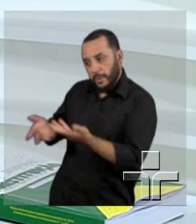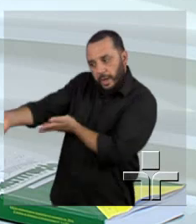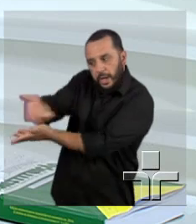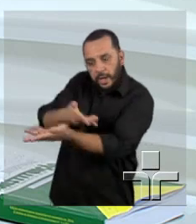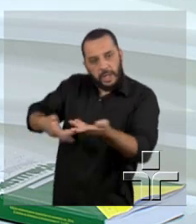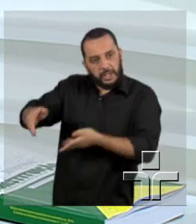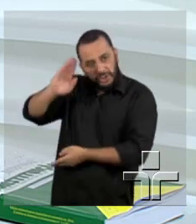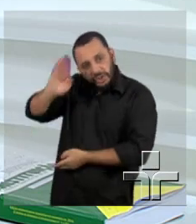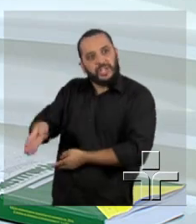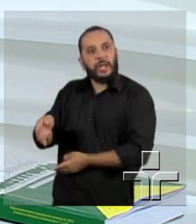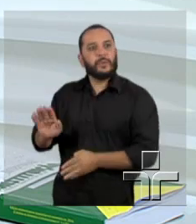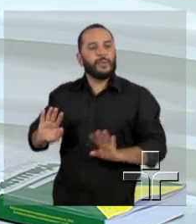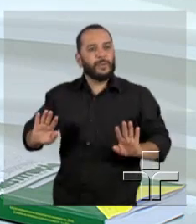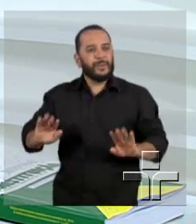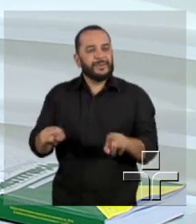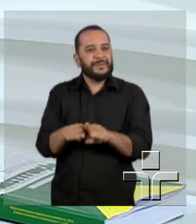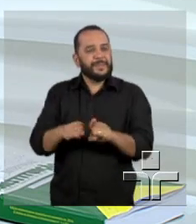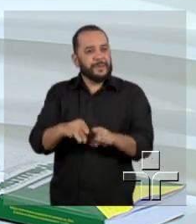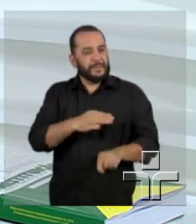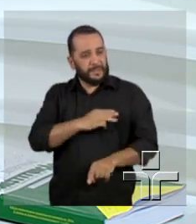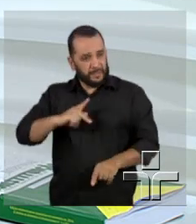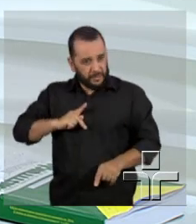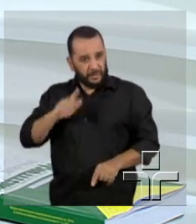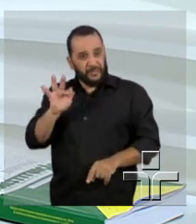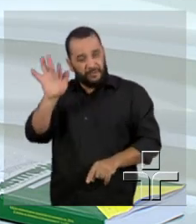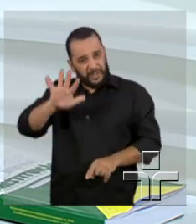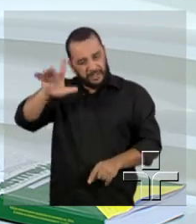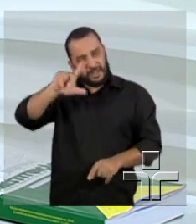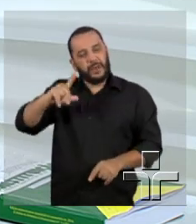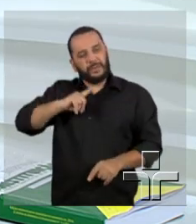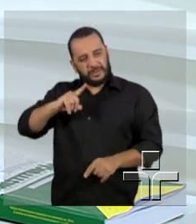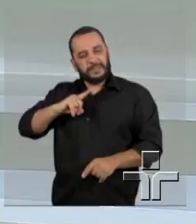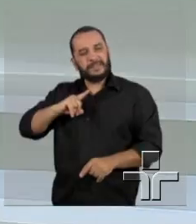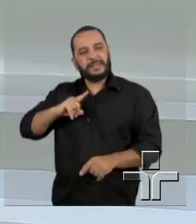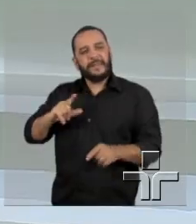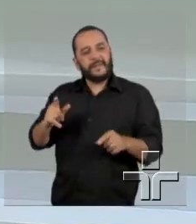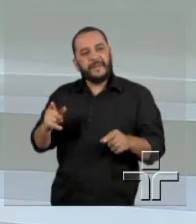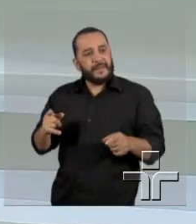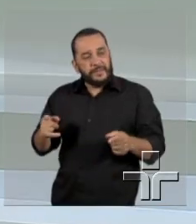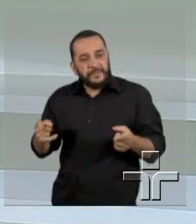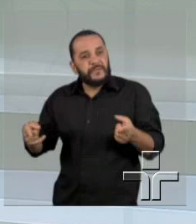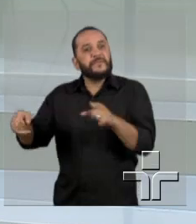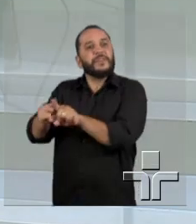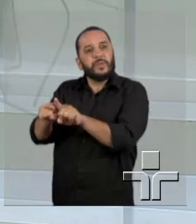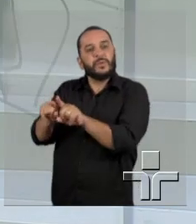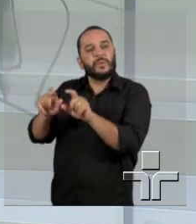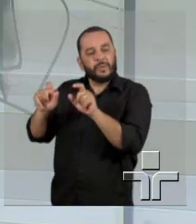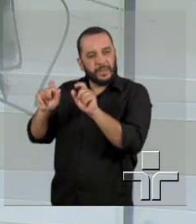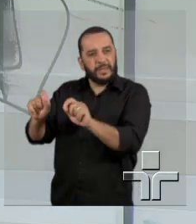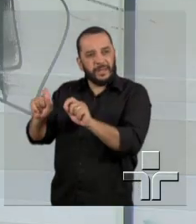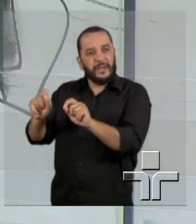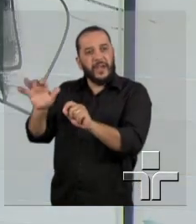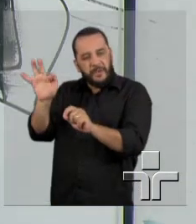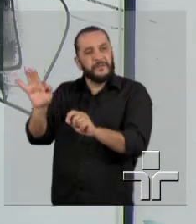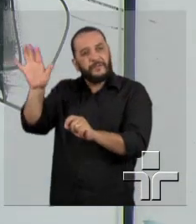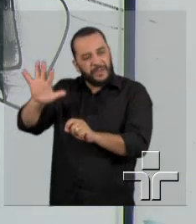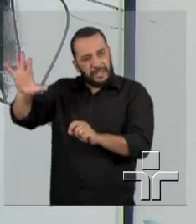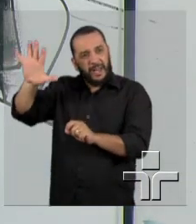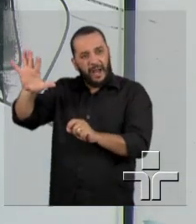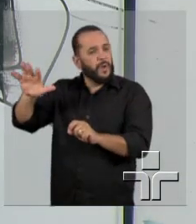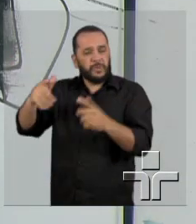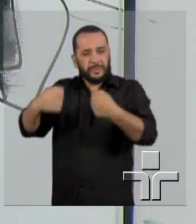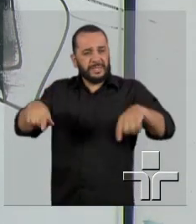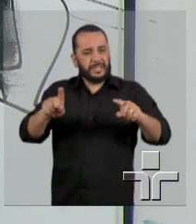Público Federal, o vínculo jurídico do Ministério Público Federal é com a pessoa jurídica da União, também diretamente, sem a mediação